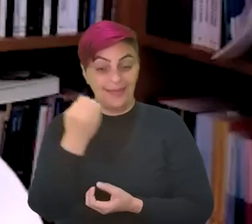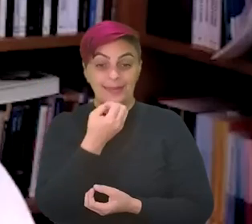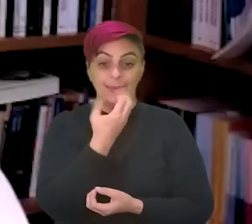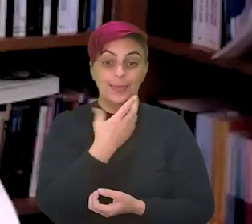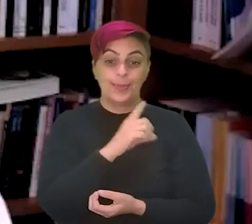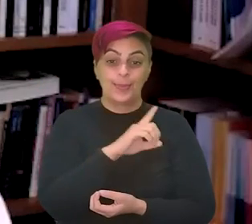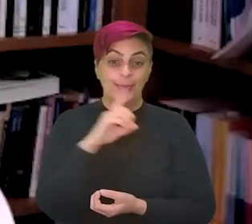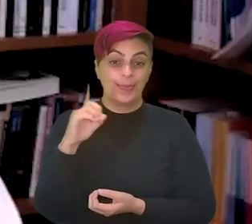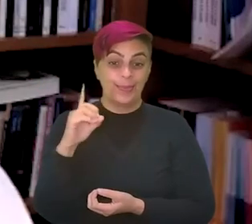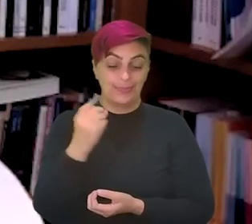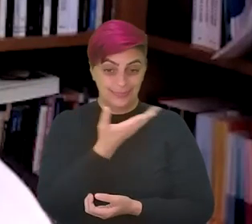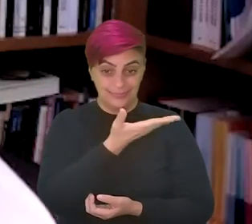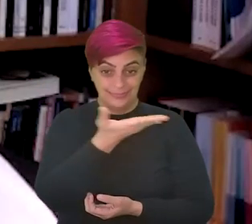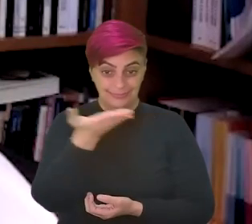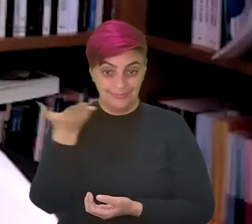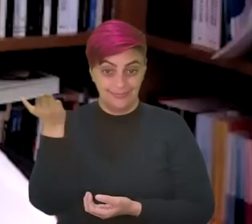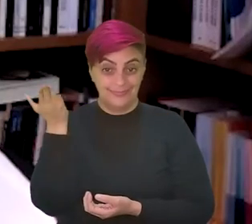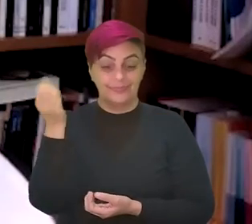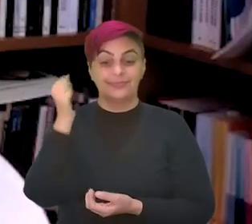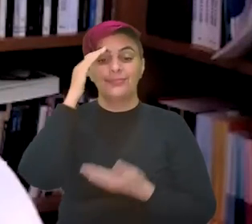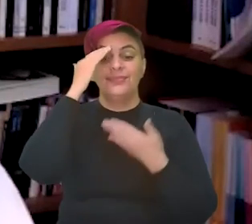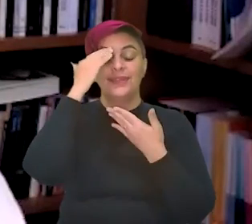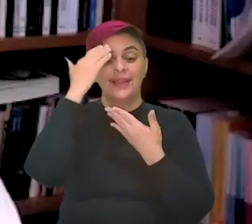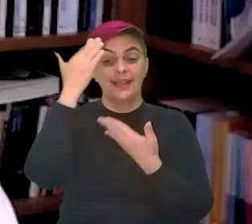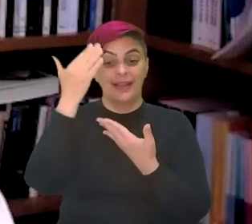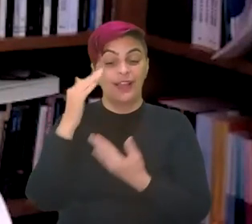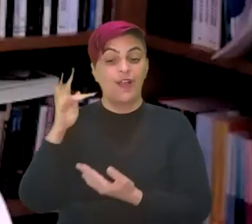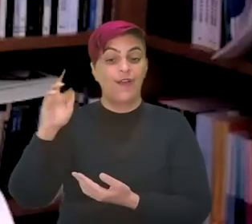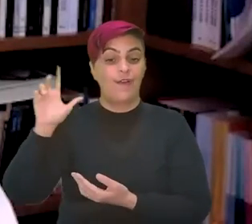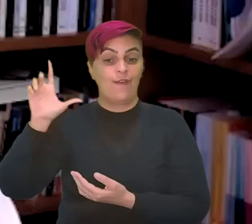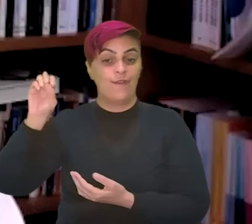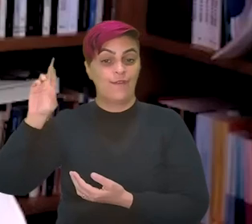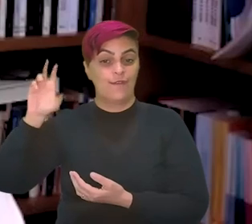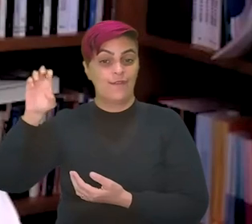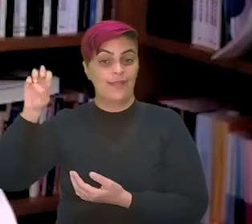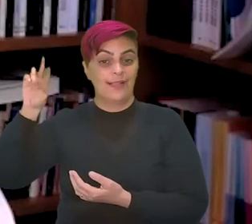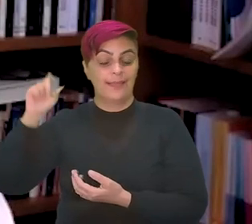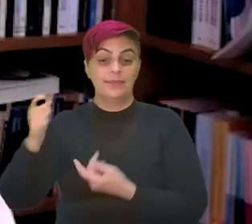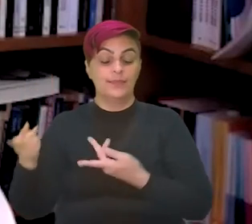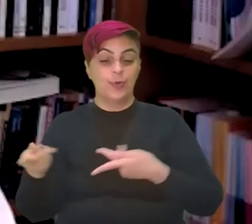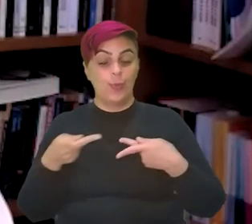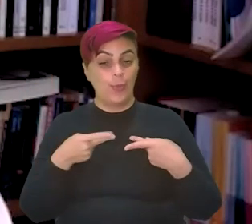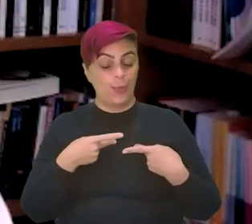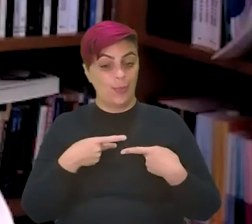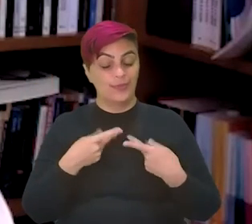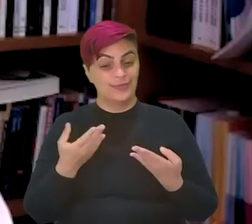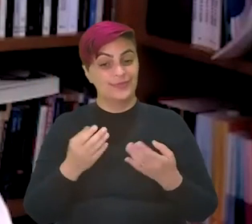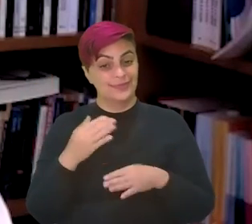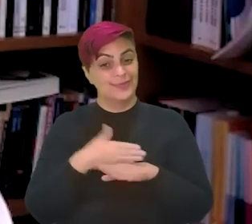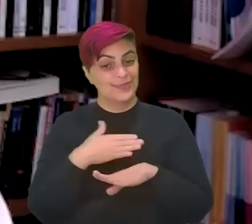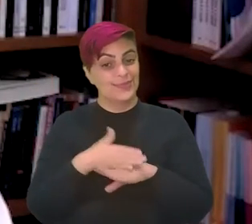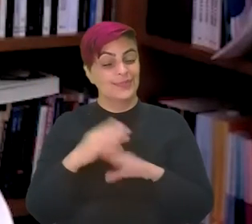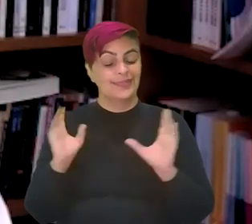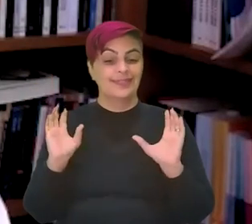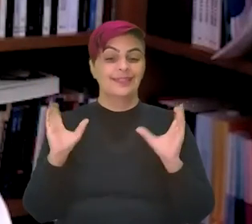Bom dia a todos, bom dia a todas. Agradeço a Florência do convite para participar